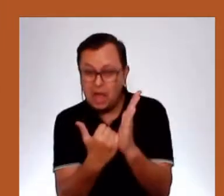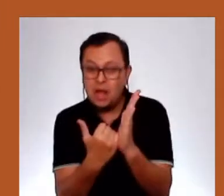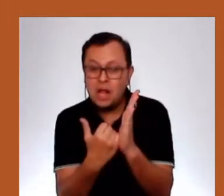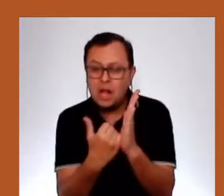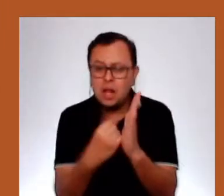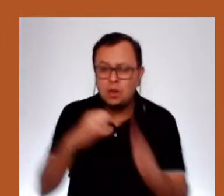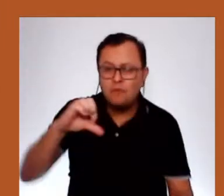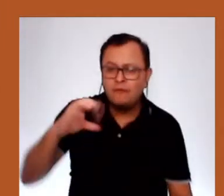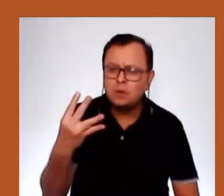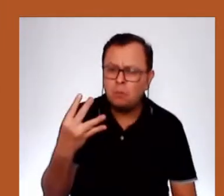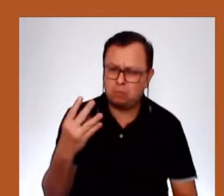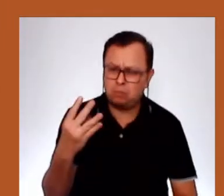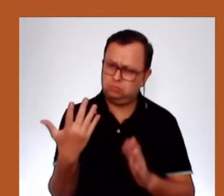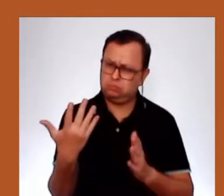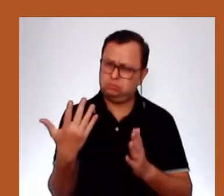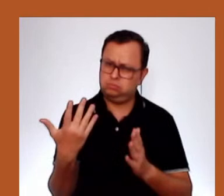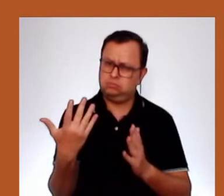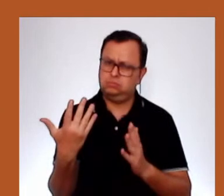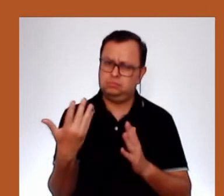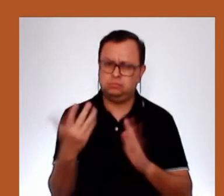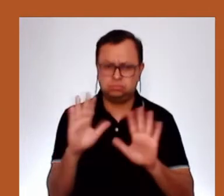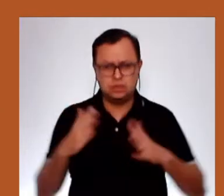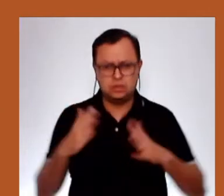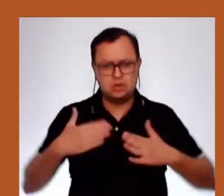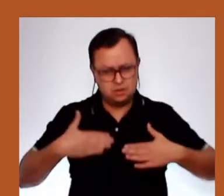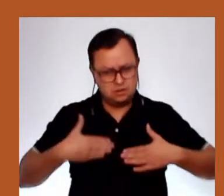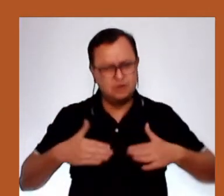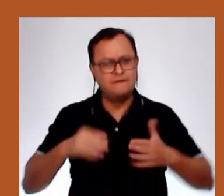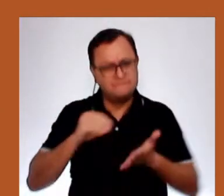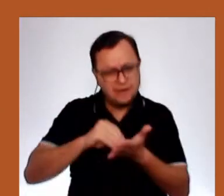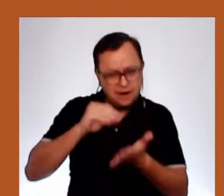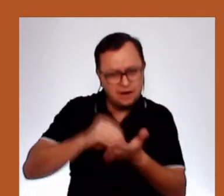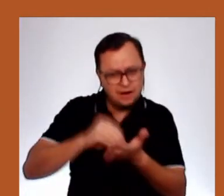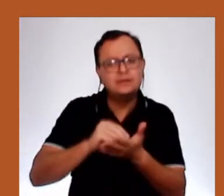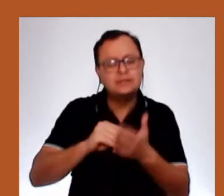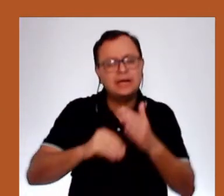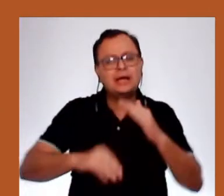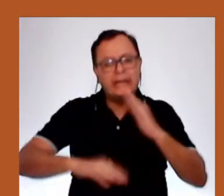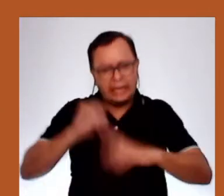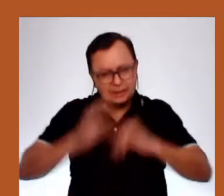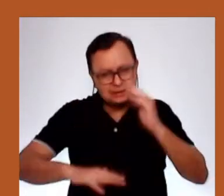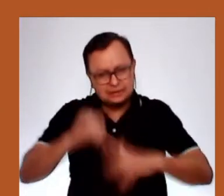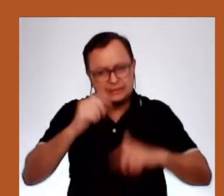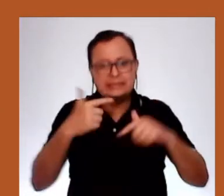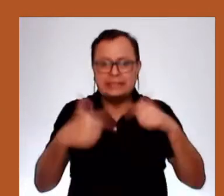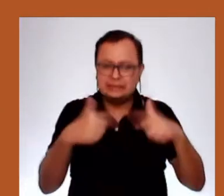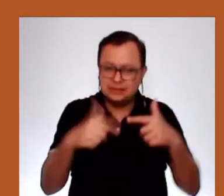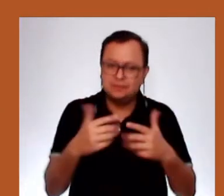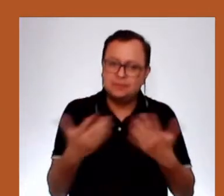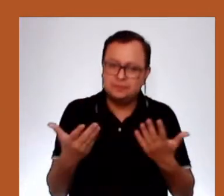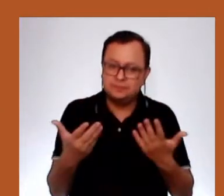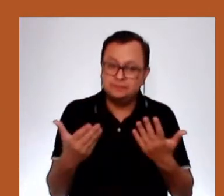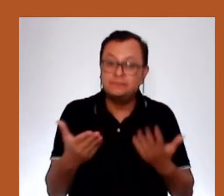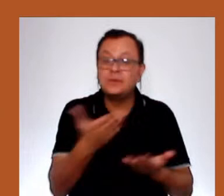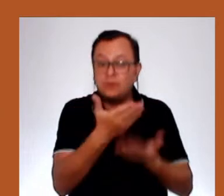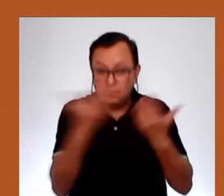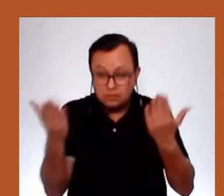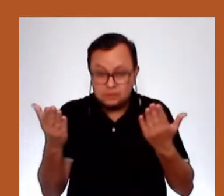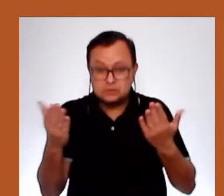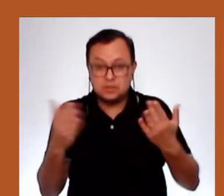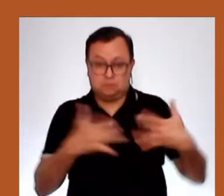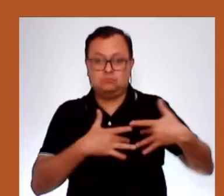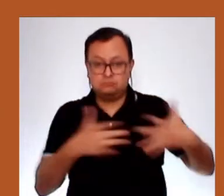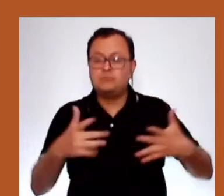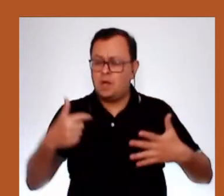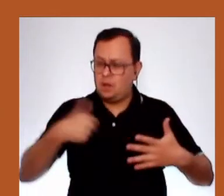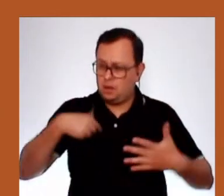um pouquinho, está faltando mão de obra. Então, se você não se dispõe a, de